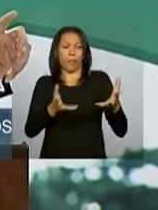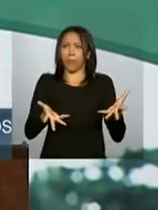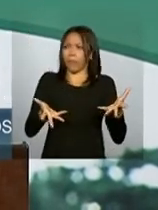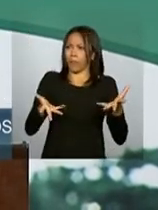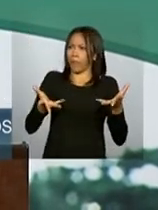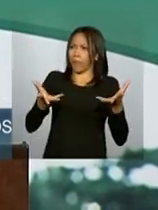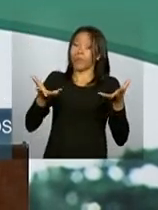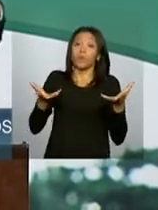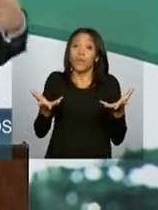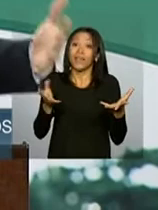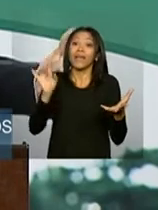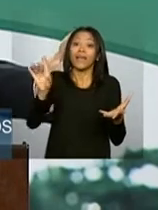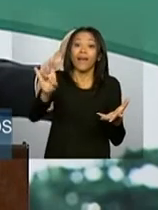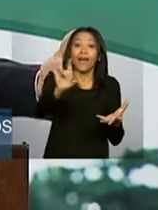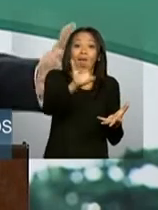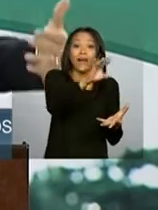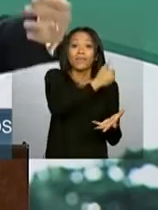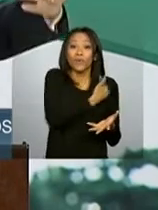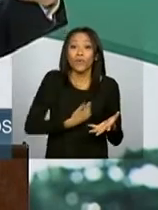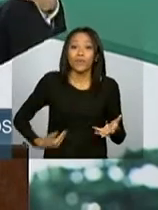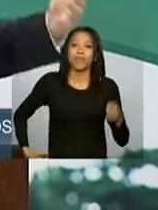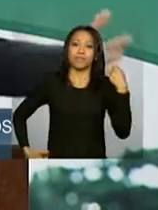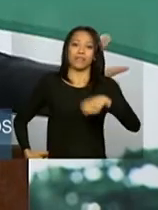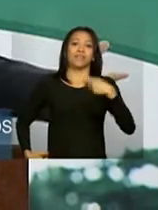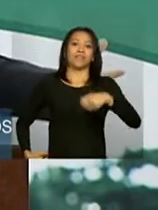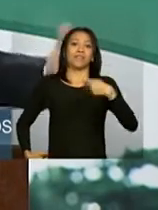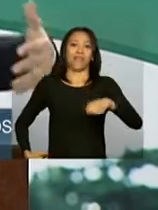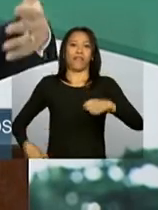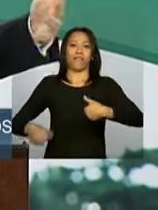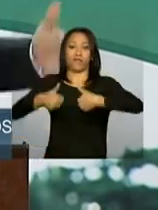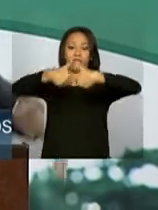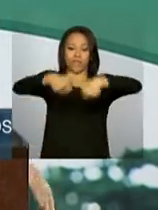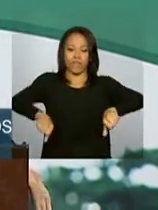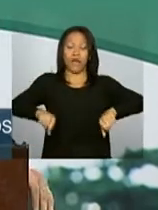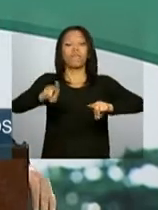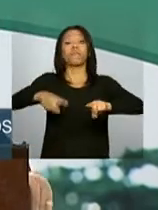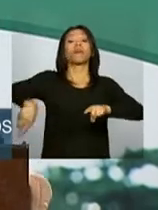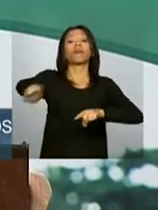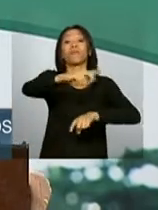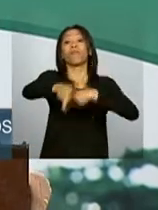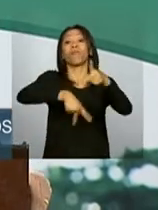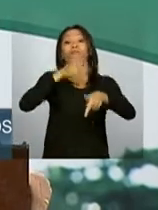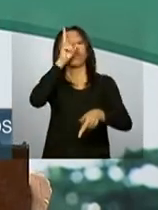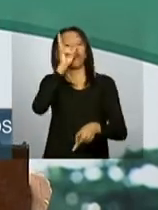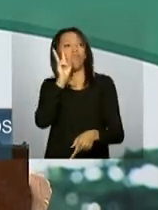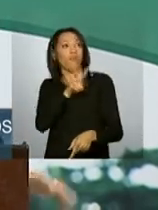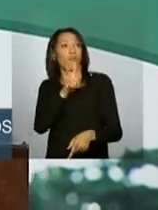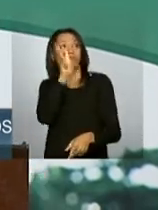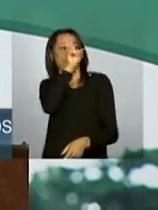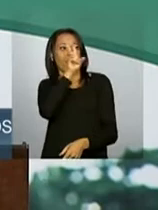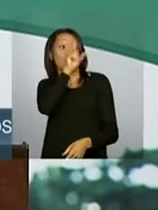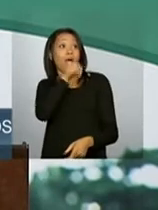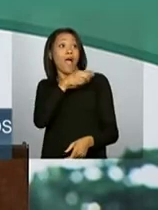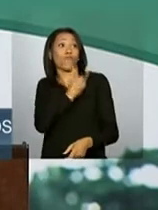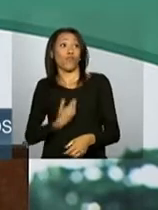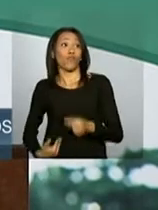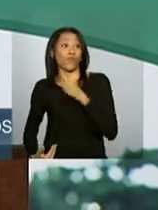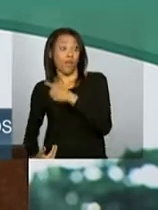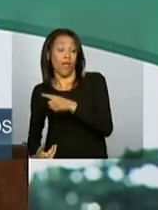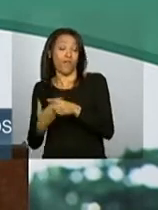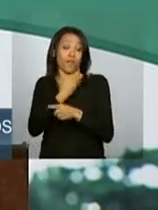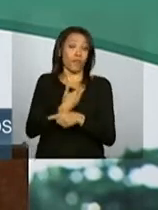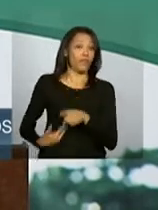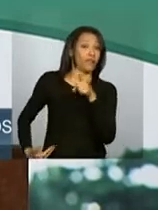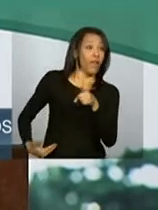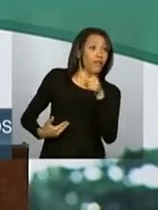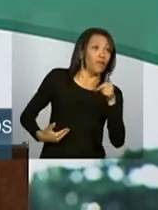governante deveria deixar como legado uma pirâmide na memória do seu povo. Fosse essa pirâmide necessária